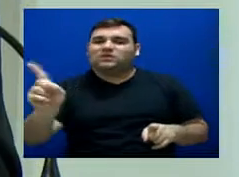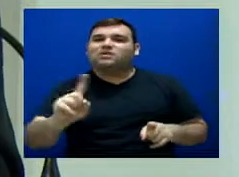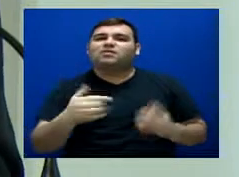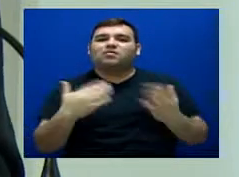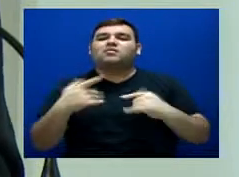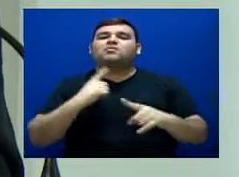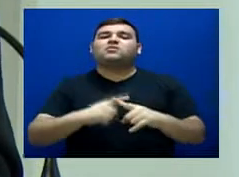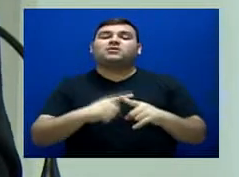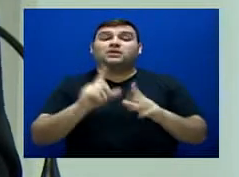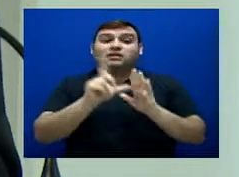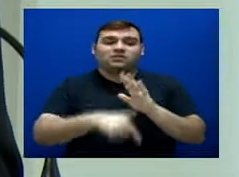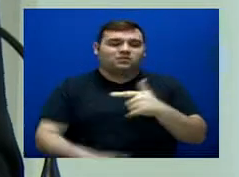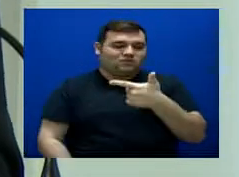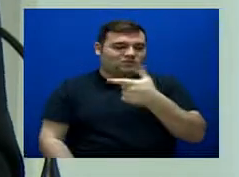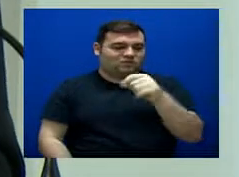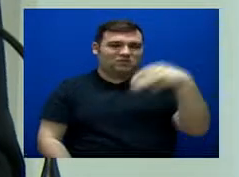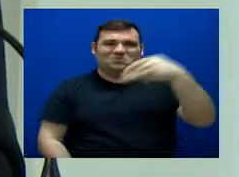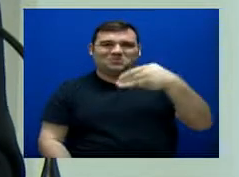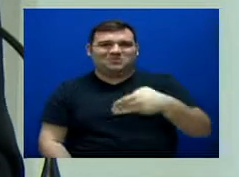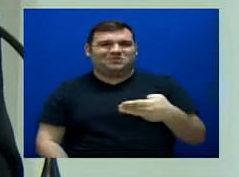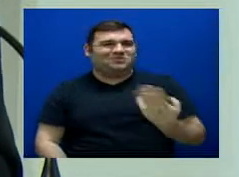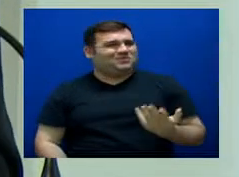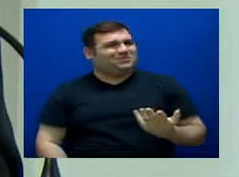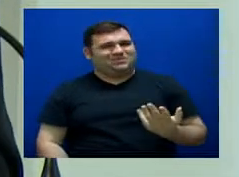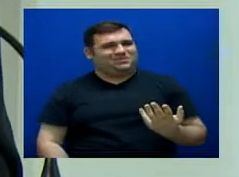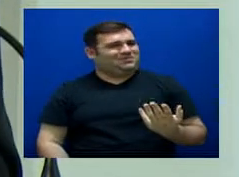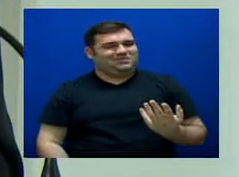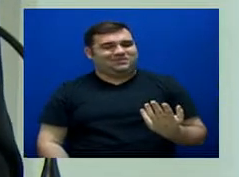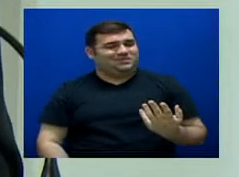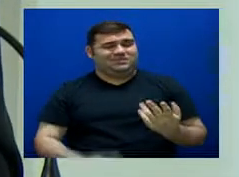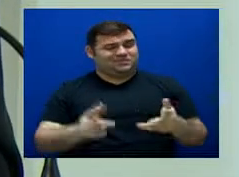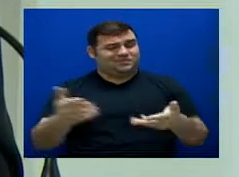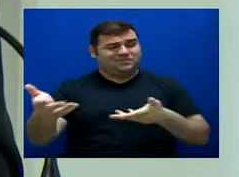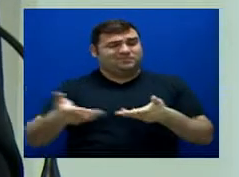não foi porque ela atrasou 20 minutos.